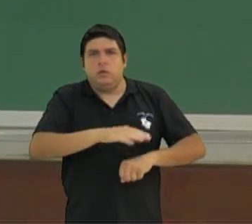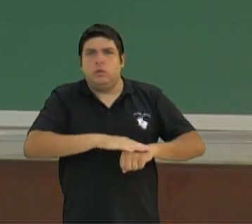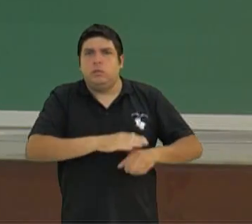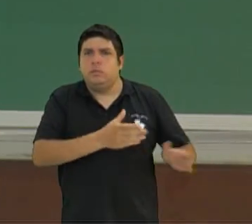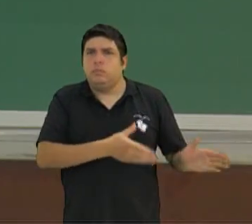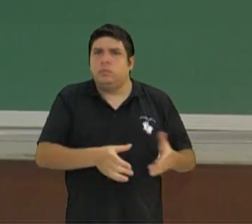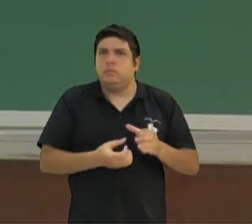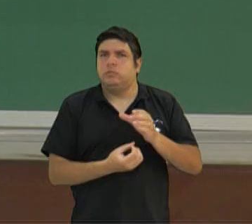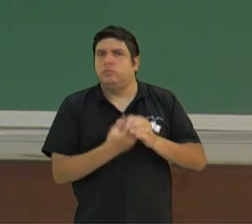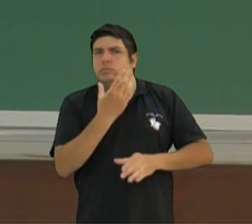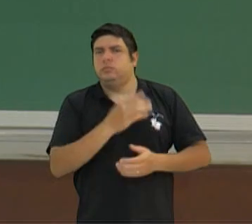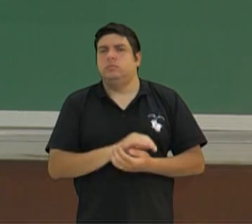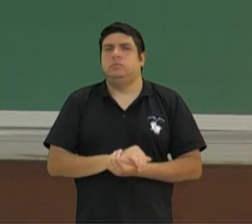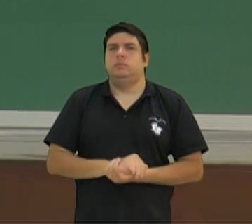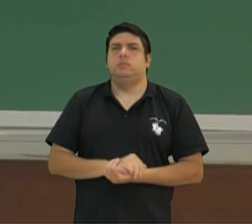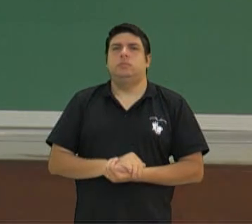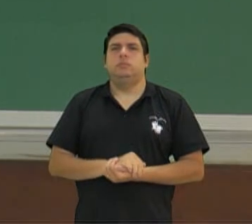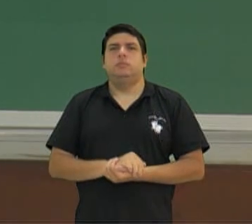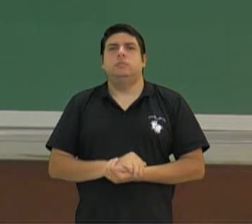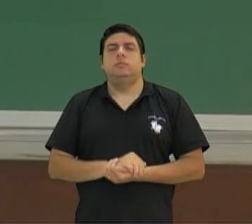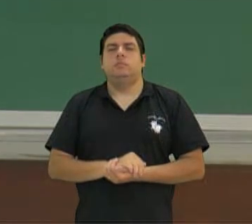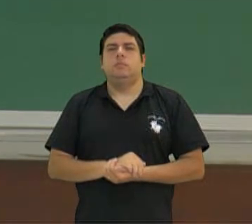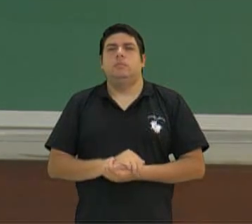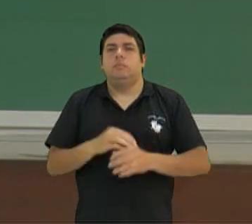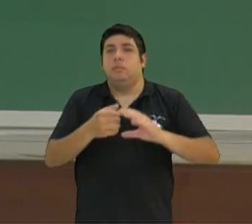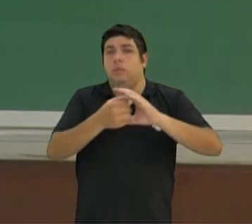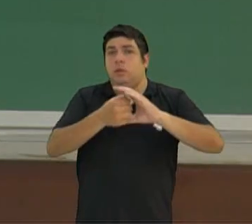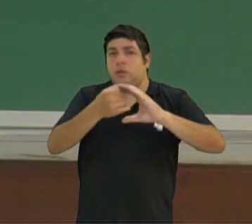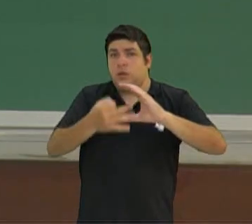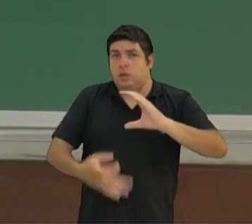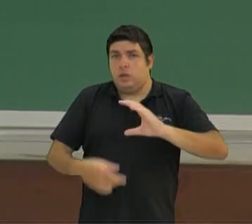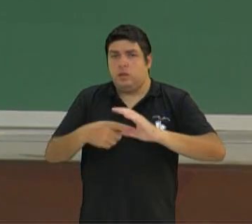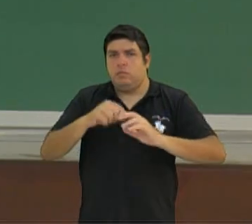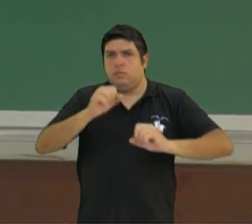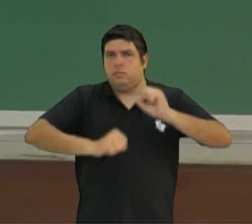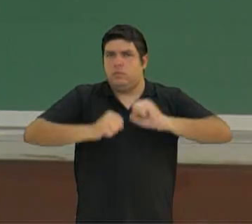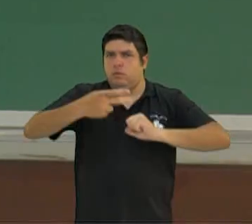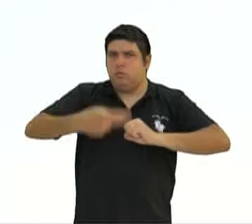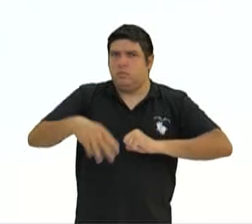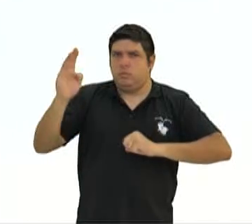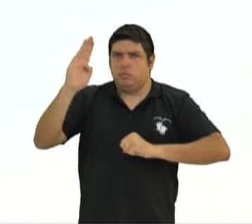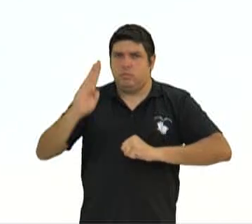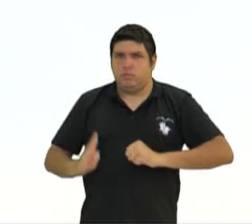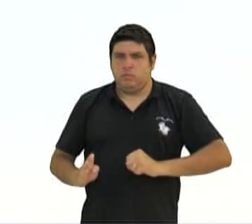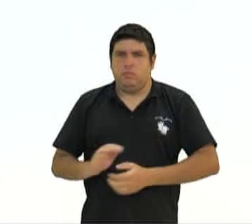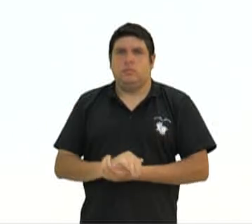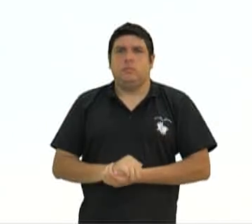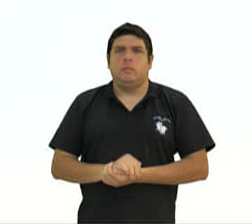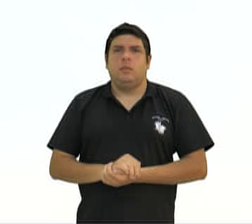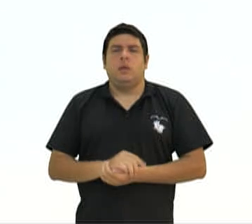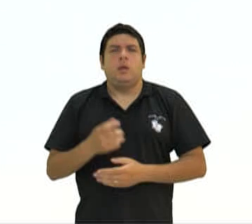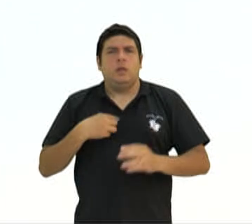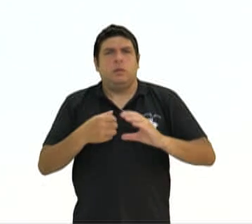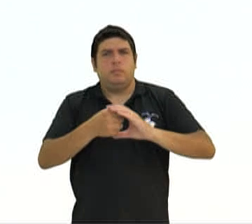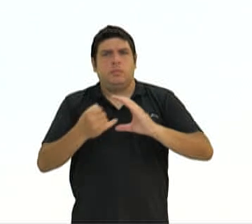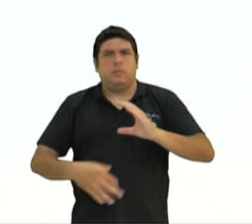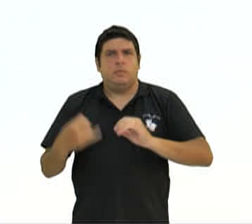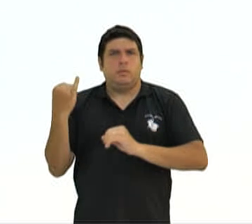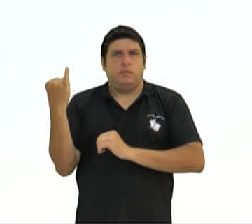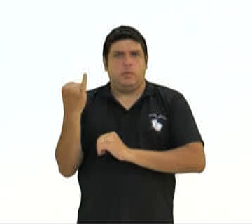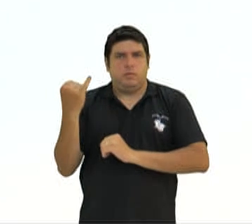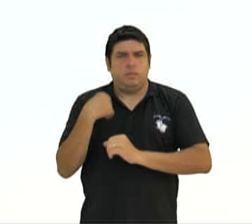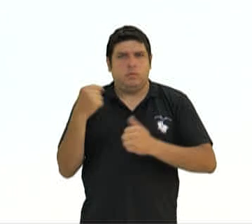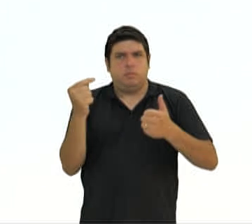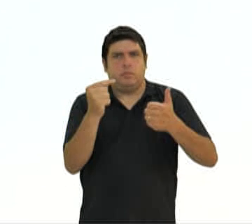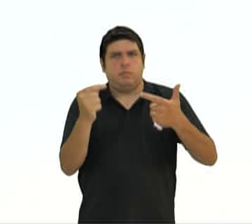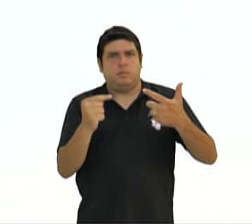tranquila de vocês anotarem. Características da industrialização do Brasil. Então, nós temos algumas características bem importantes ali, pontuais,